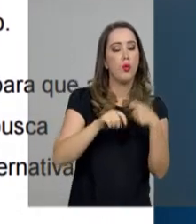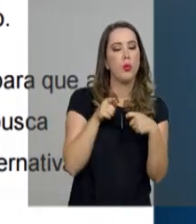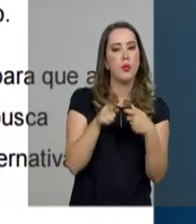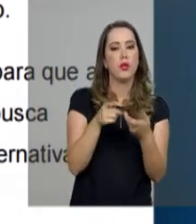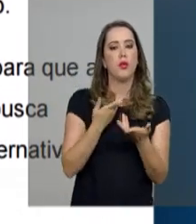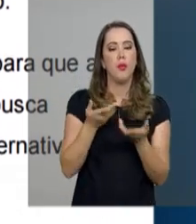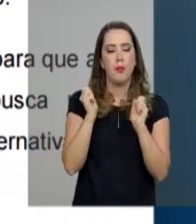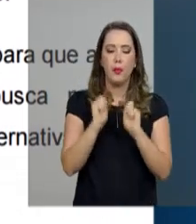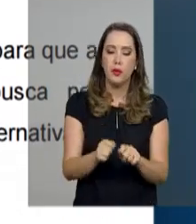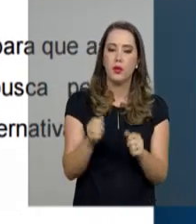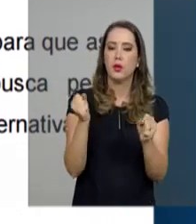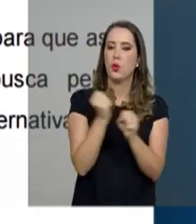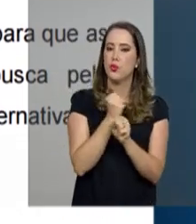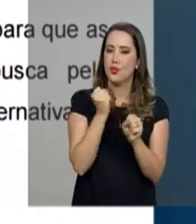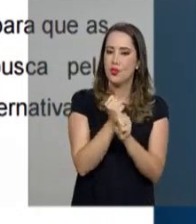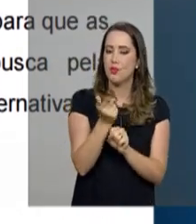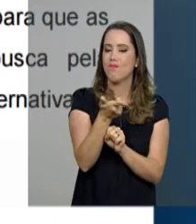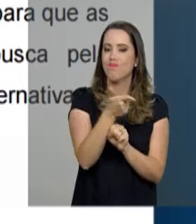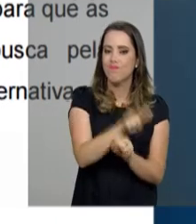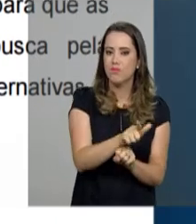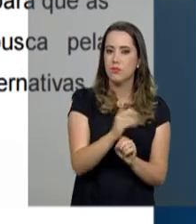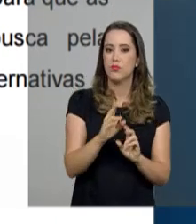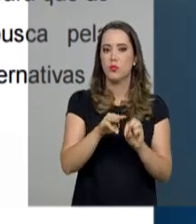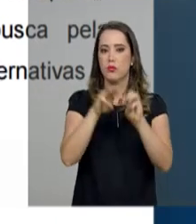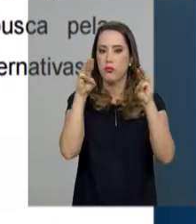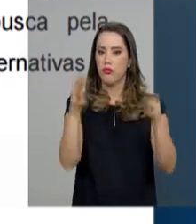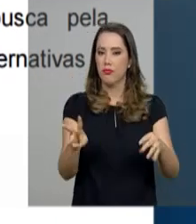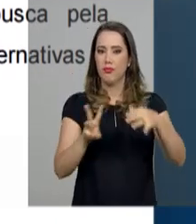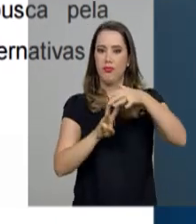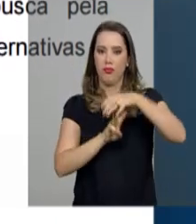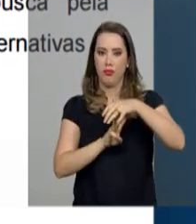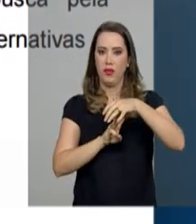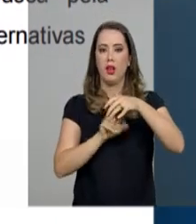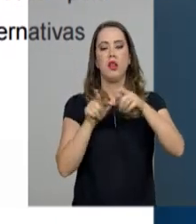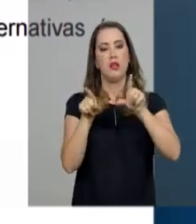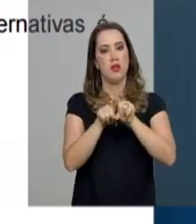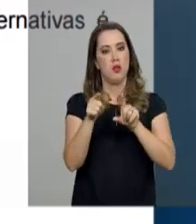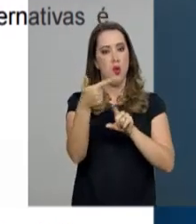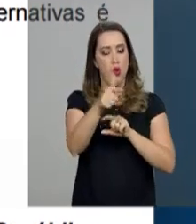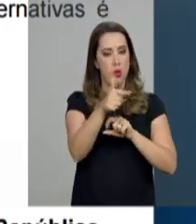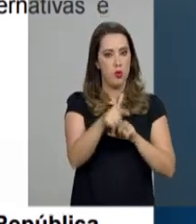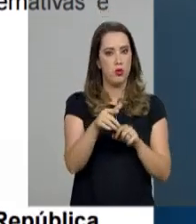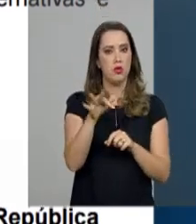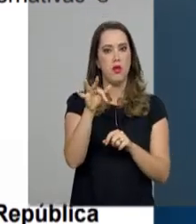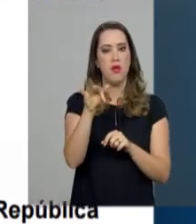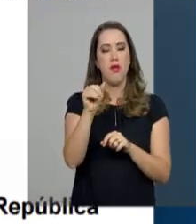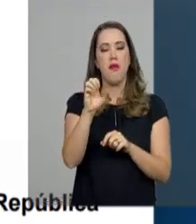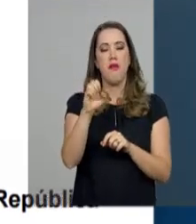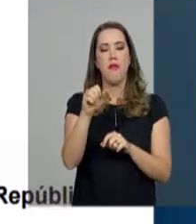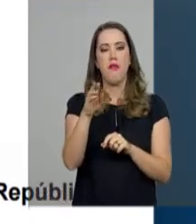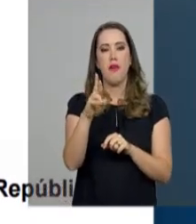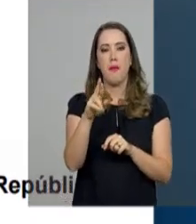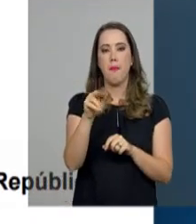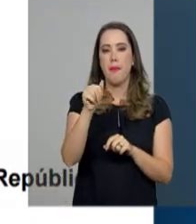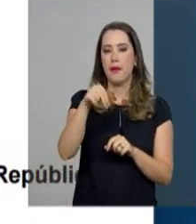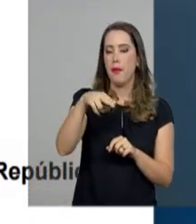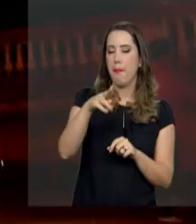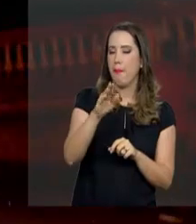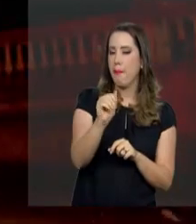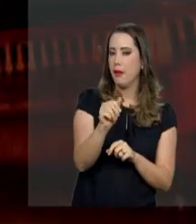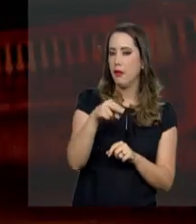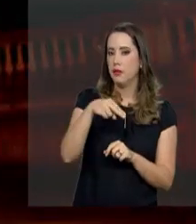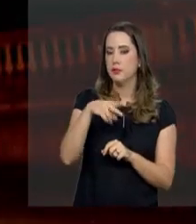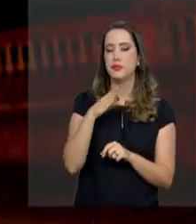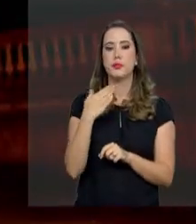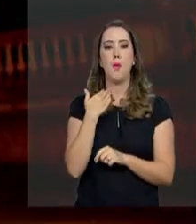para viabilizar a reconstrução do museu, com participação, entre outros, da FEBRABAN, a Federação Brasileira dos Bancos.